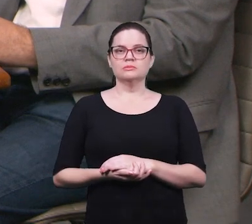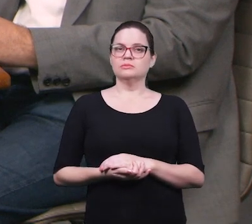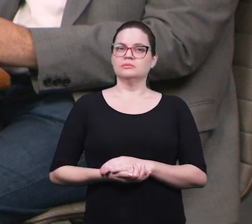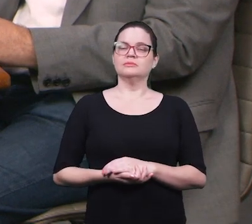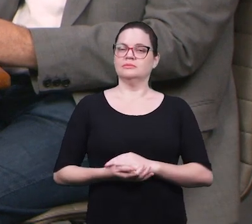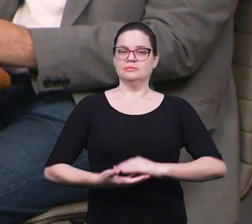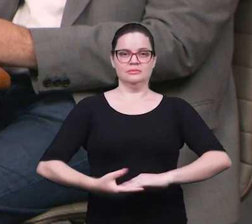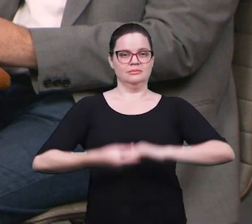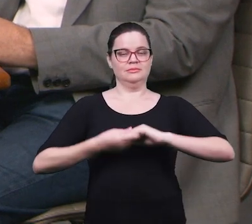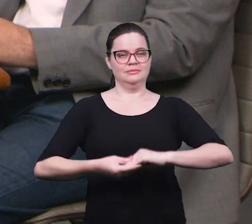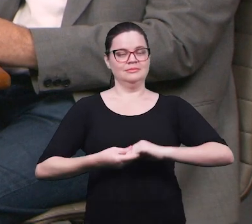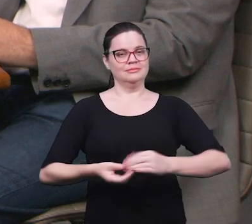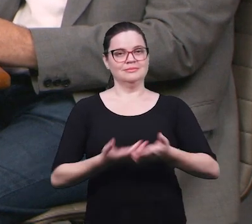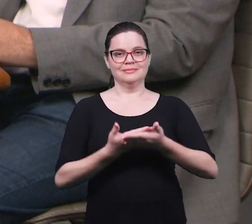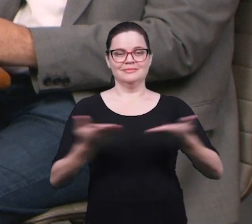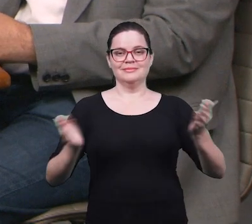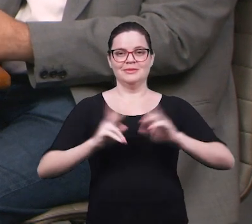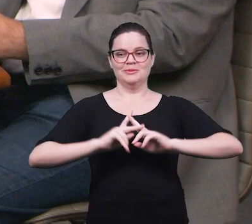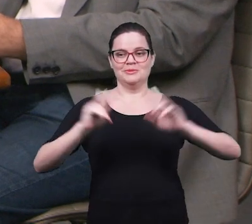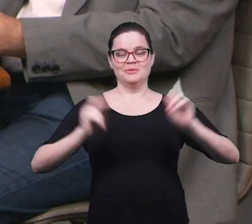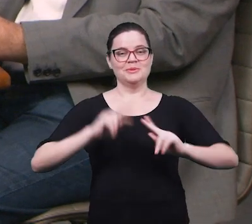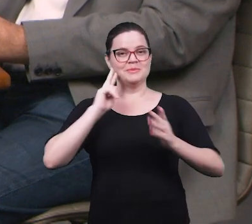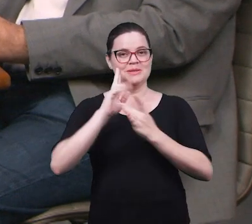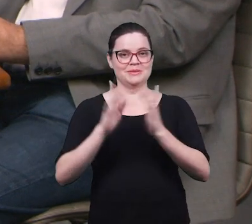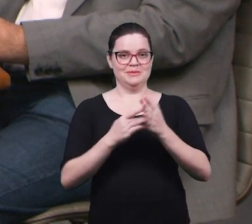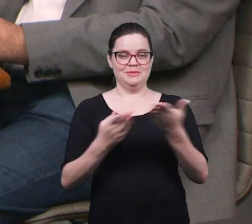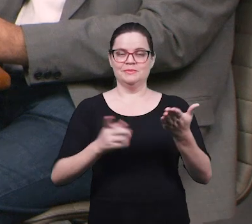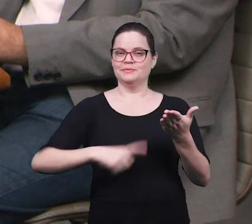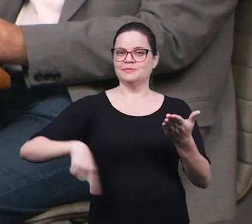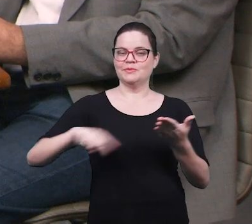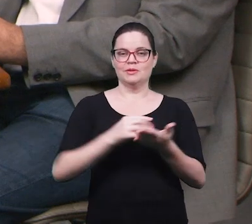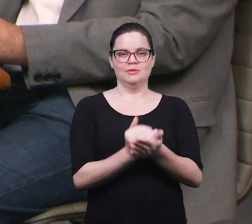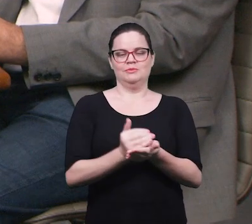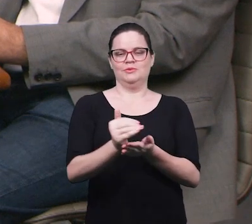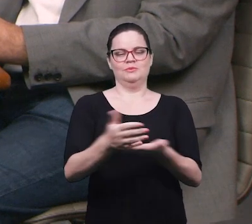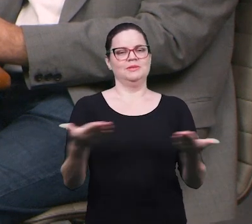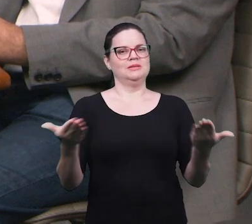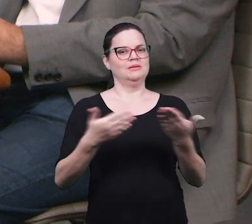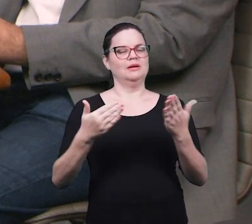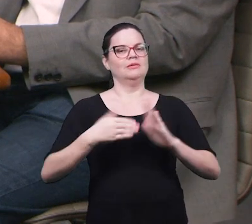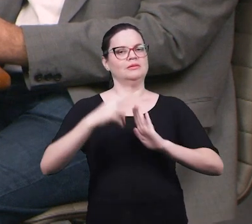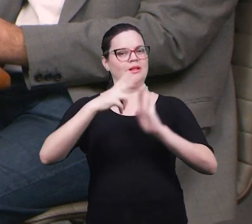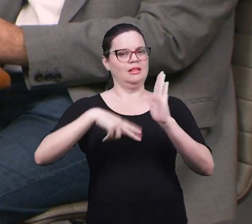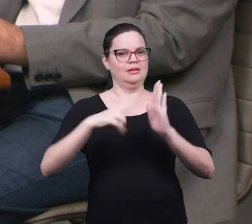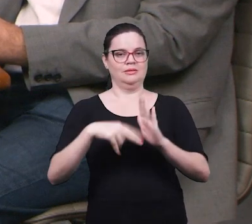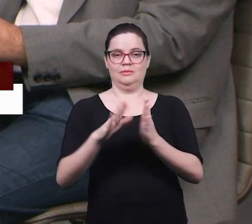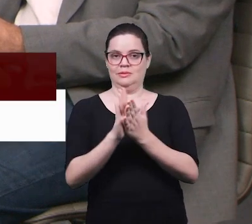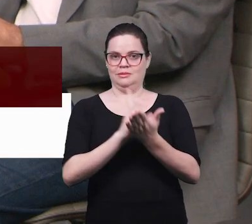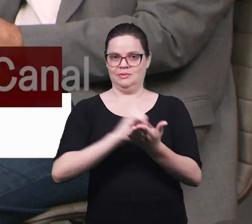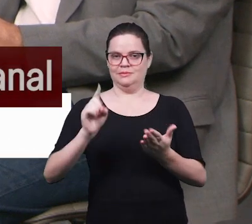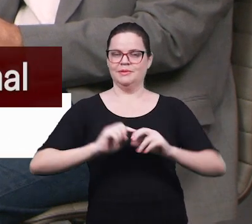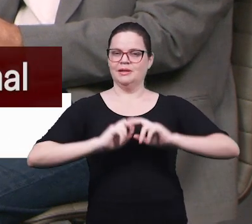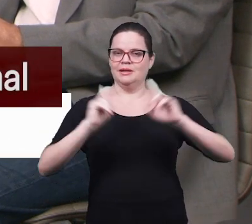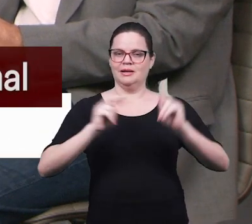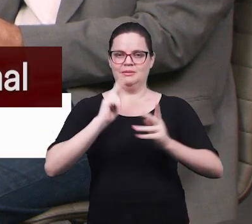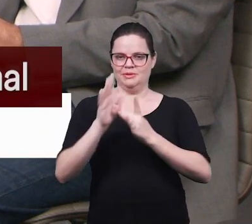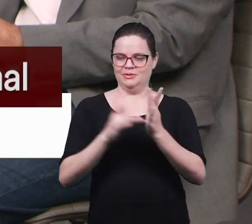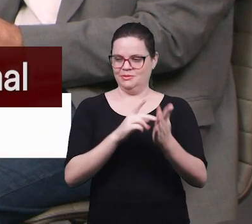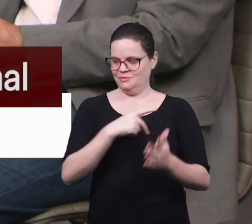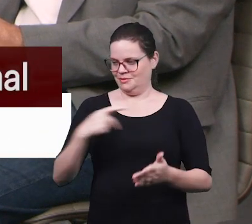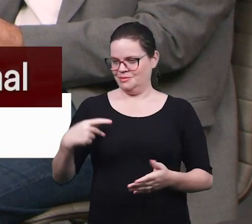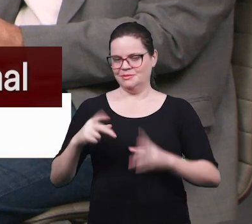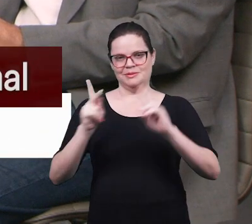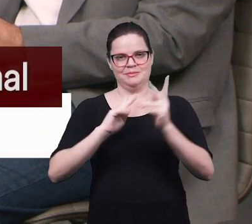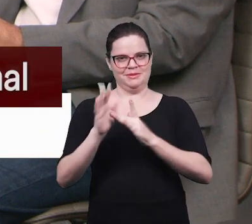paz do Senhor Jesus a todos. Nós estamos no nosso programa Leitura da Bíblia. Paz do Senhor, Pastor Fábio. A paz do Senhor.